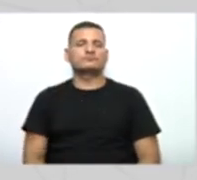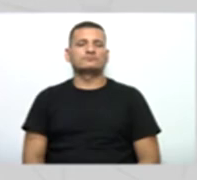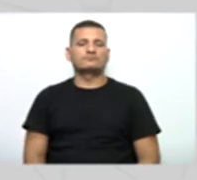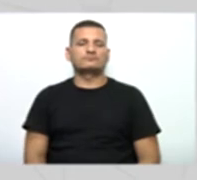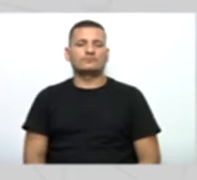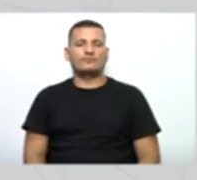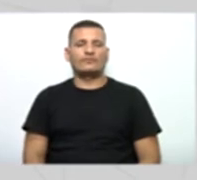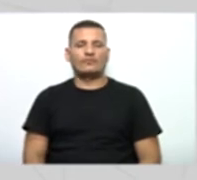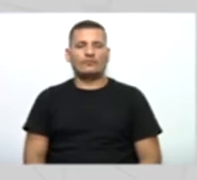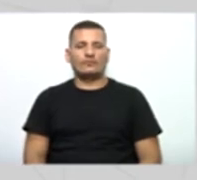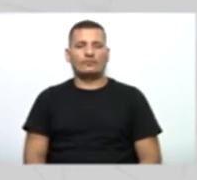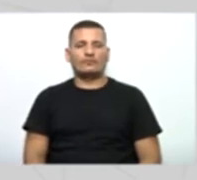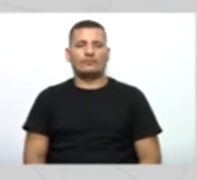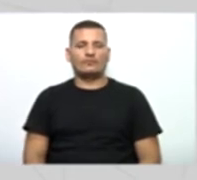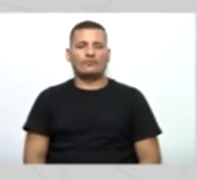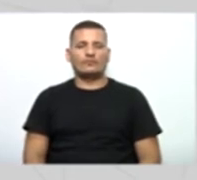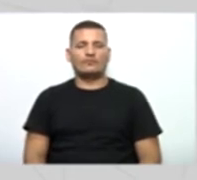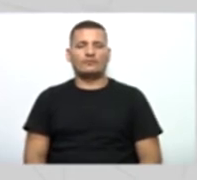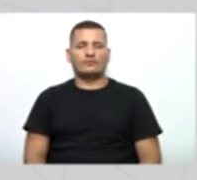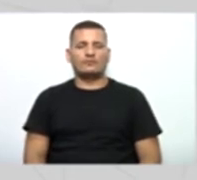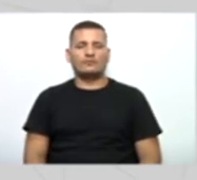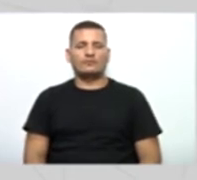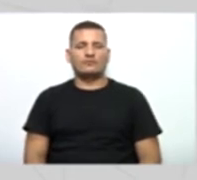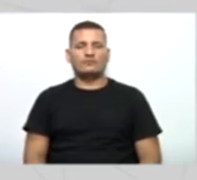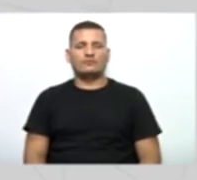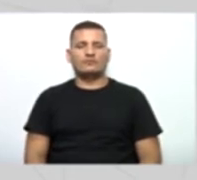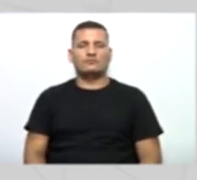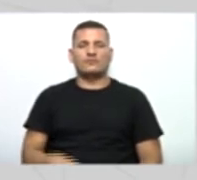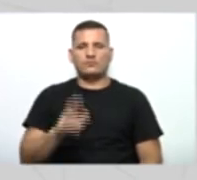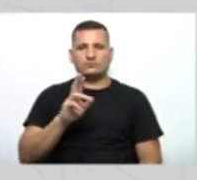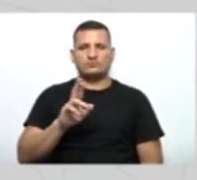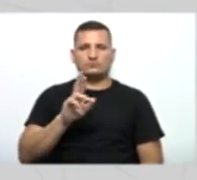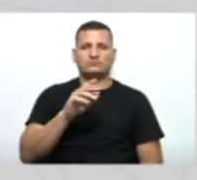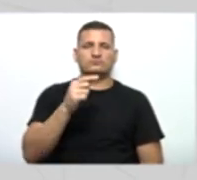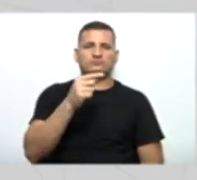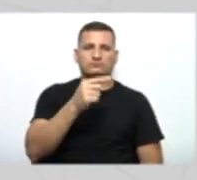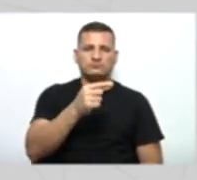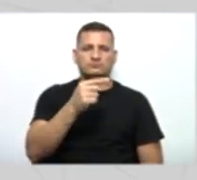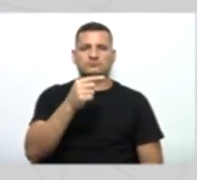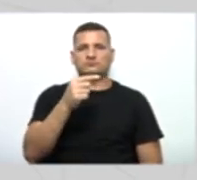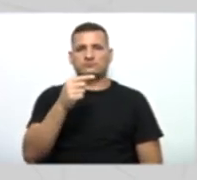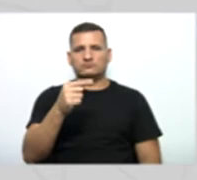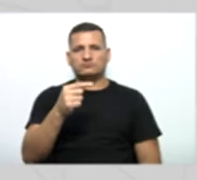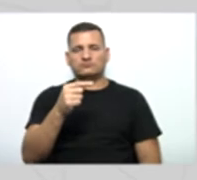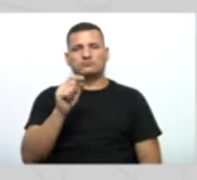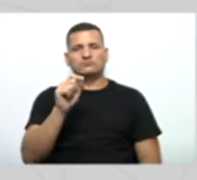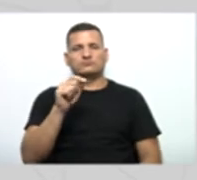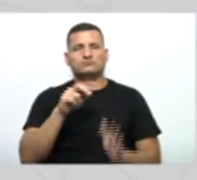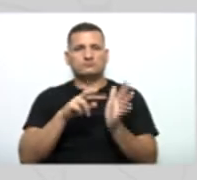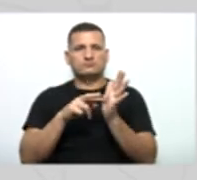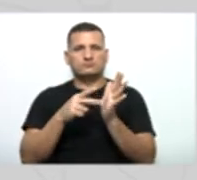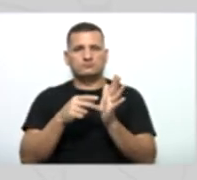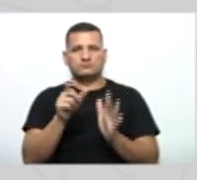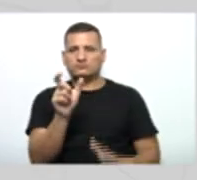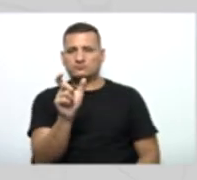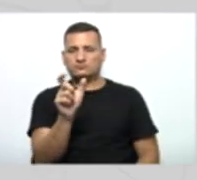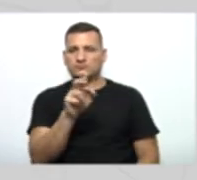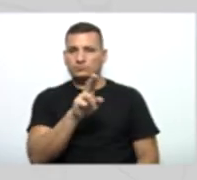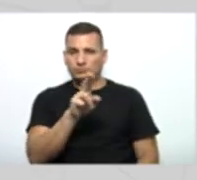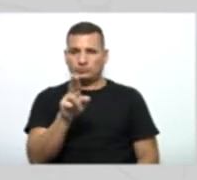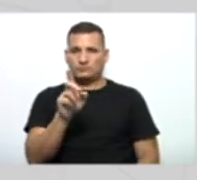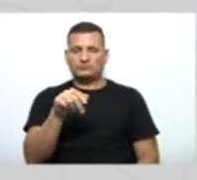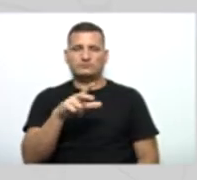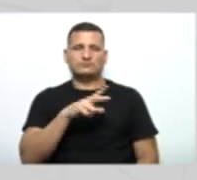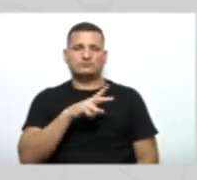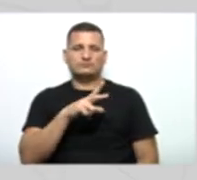anteriormente. Utilizando os dois underlines à esquerda, você está dizendo que esse seu atributo nome é do